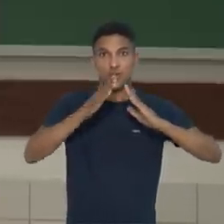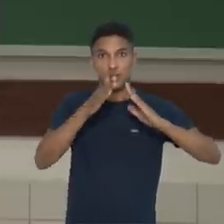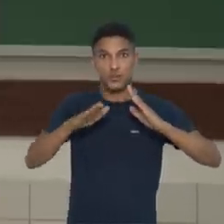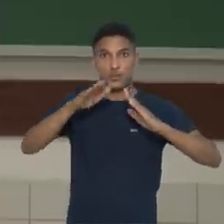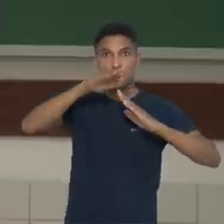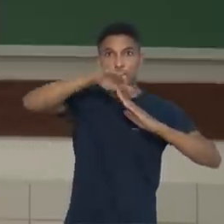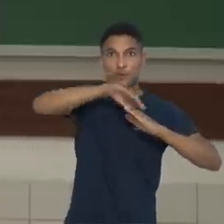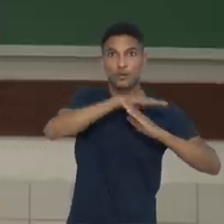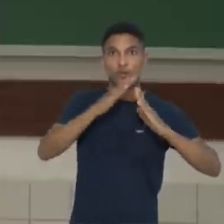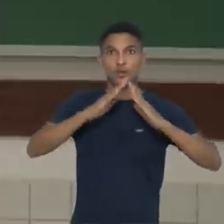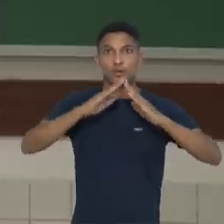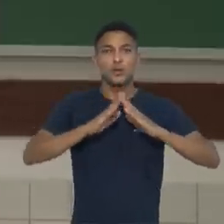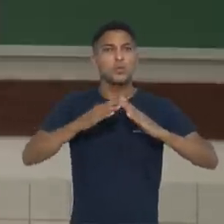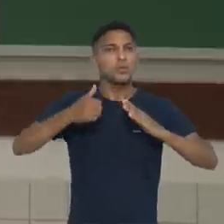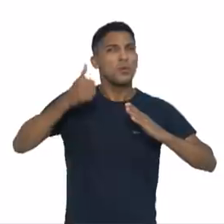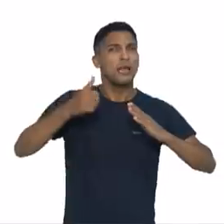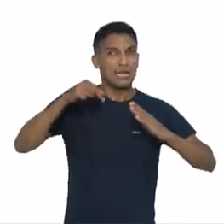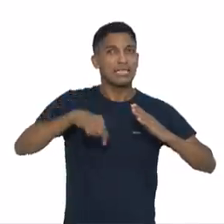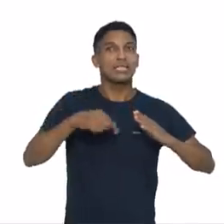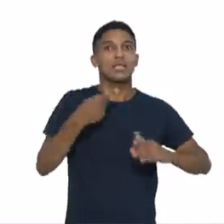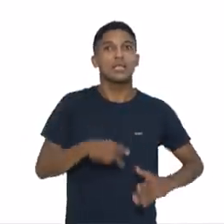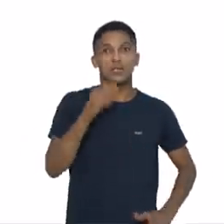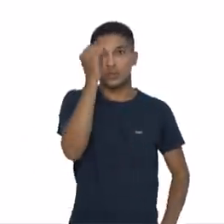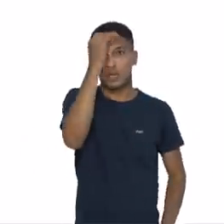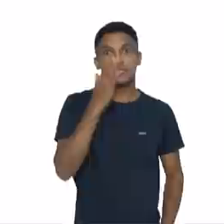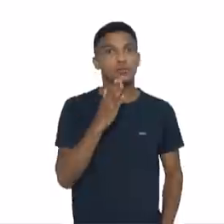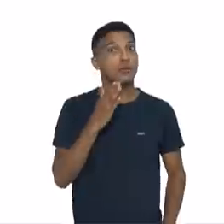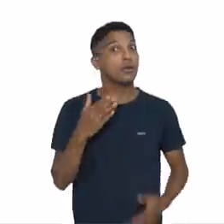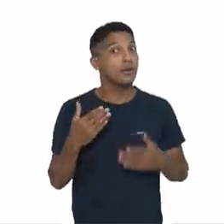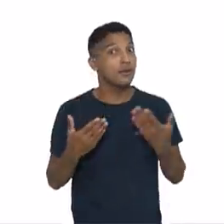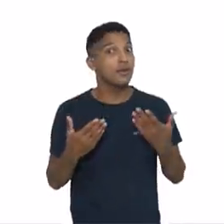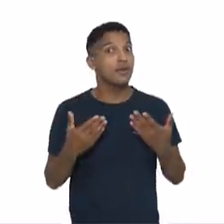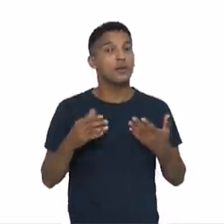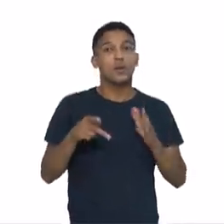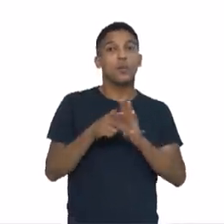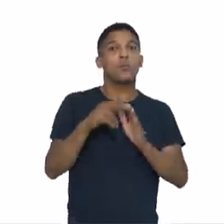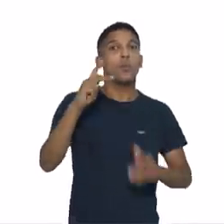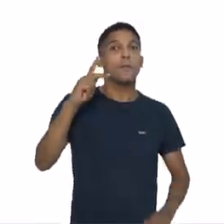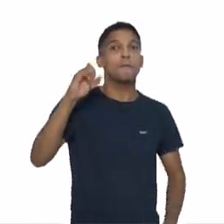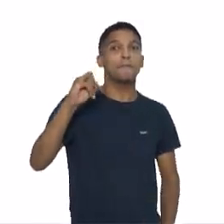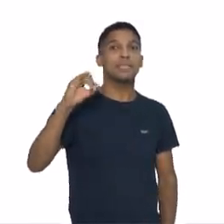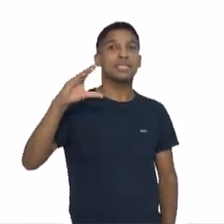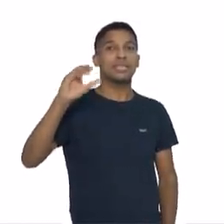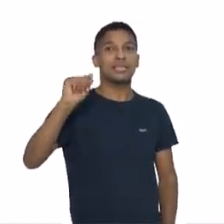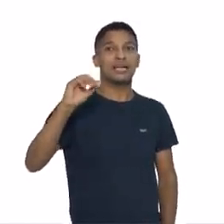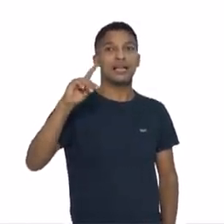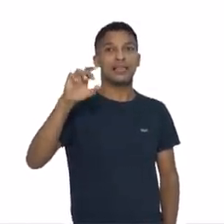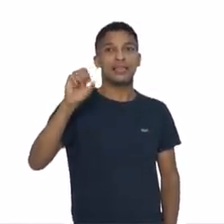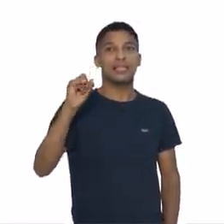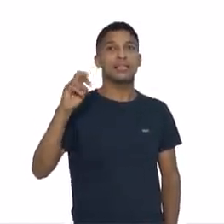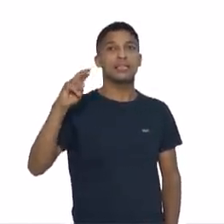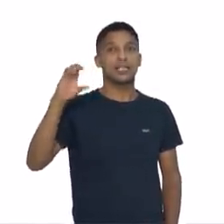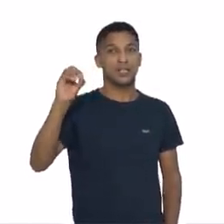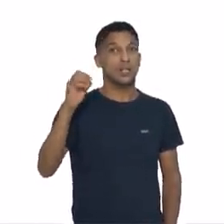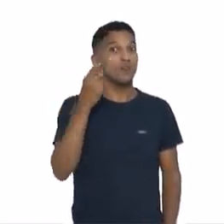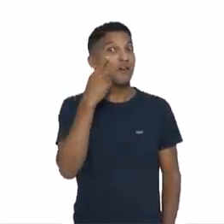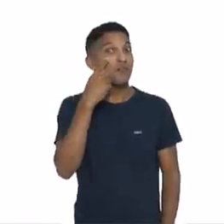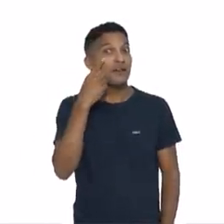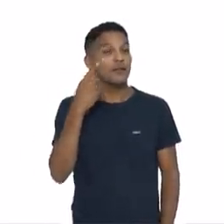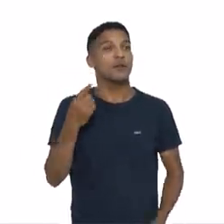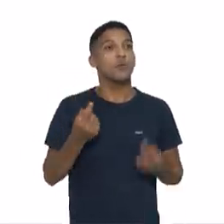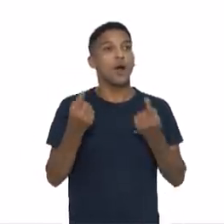Vamos descobrir? Opção aqui vermelha, Bragazzi, amarela, Robazzi,